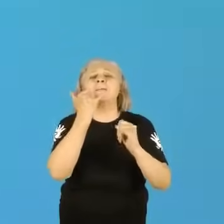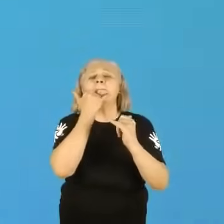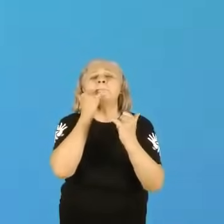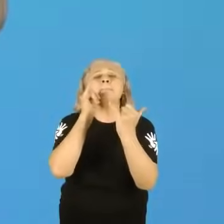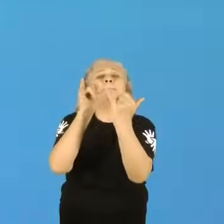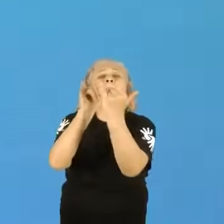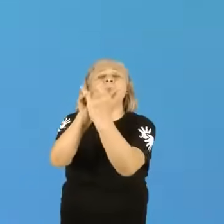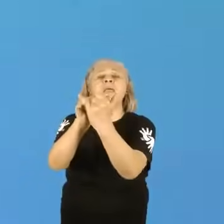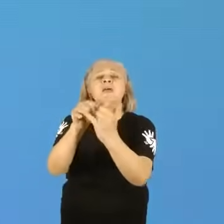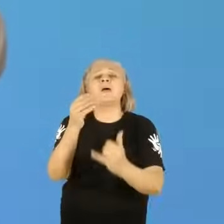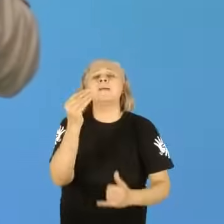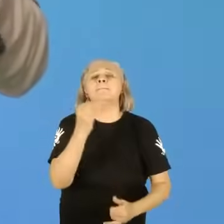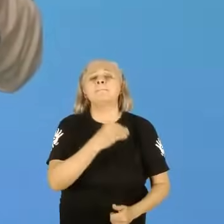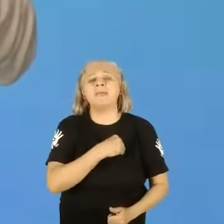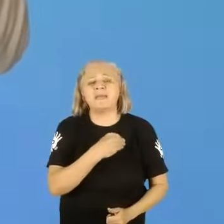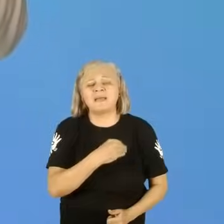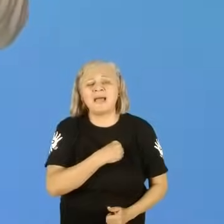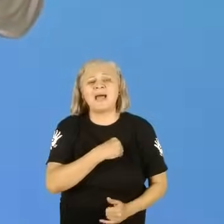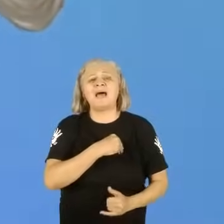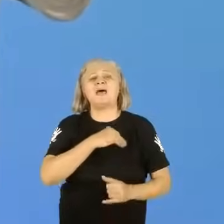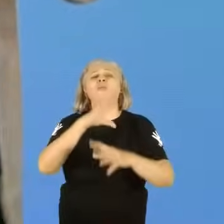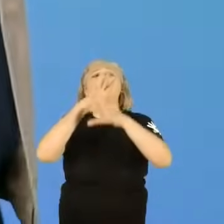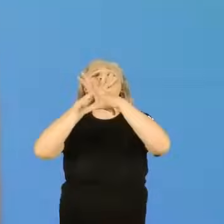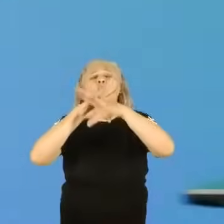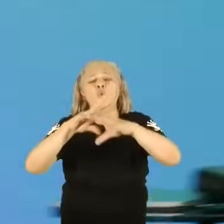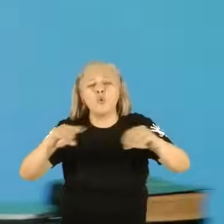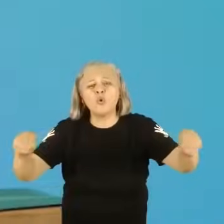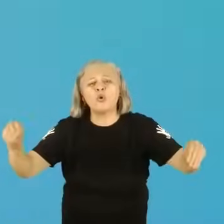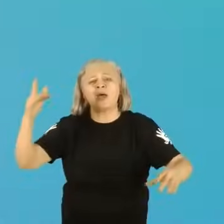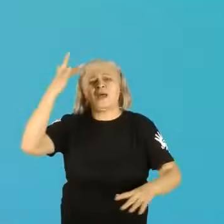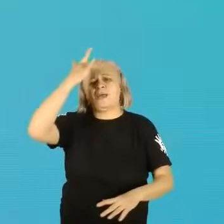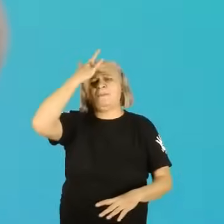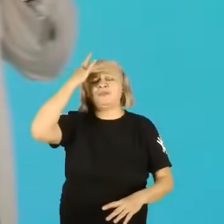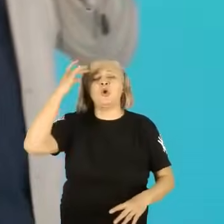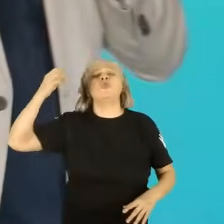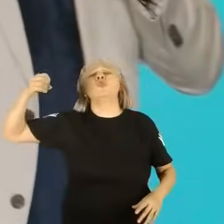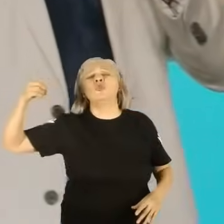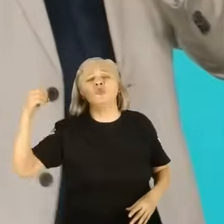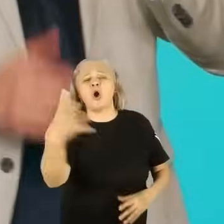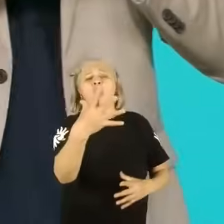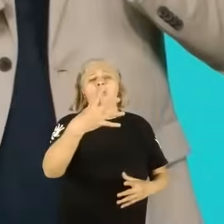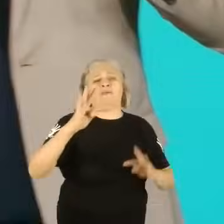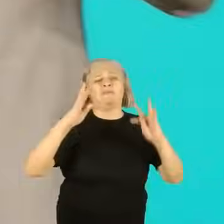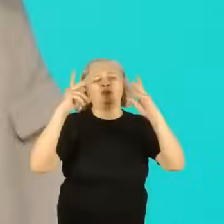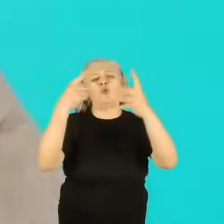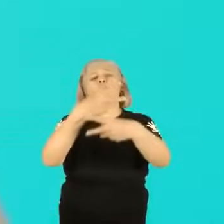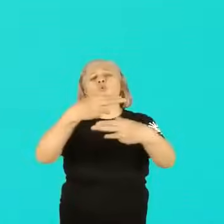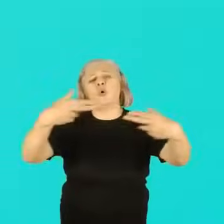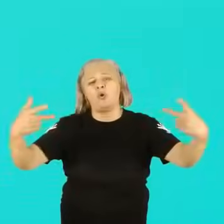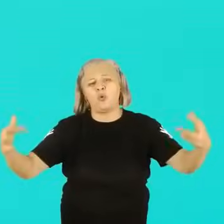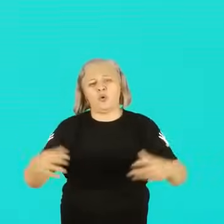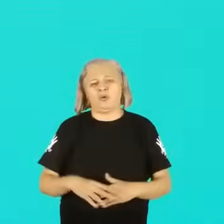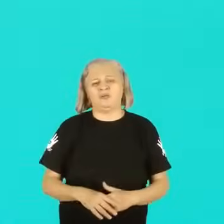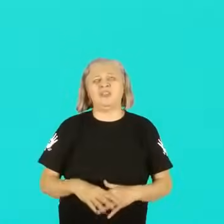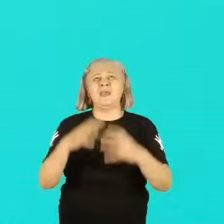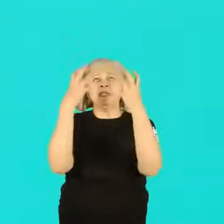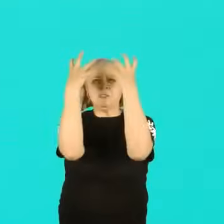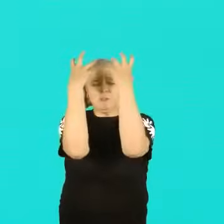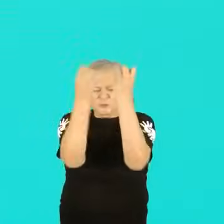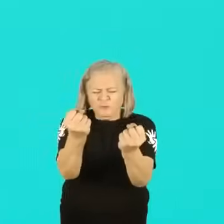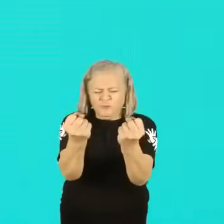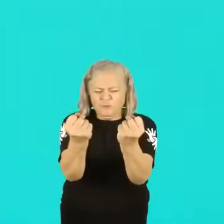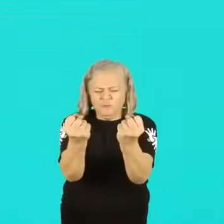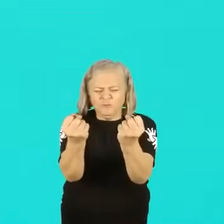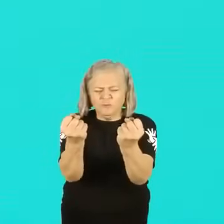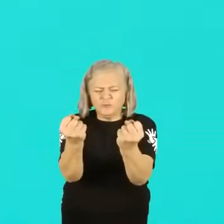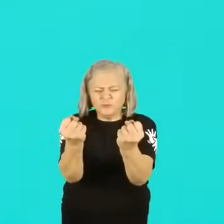pecados, curar enfermos e fazer nova todas as coisas. Você tem que se apegar a essa palavra